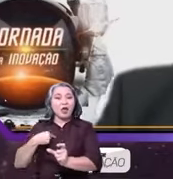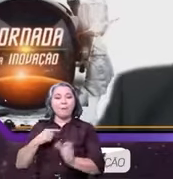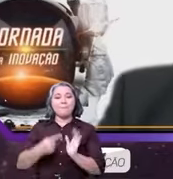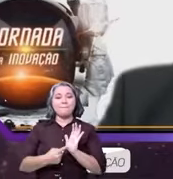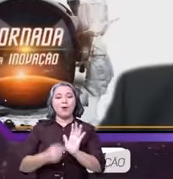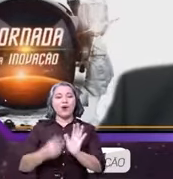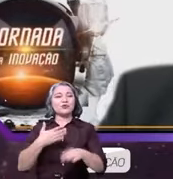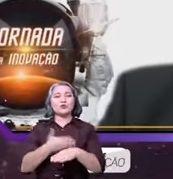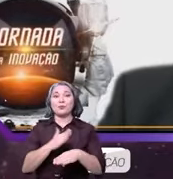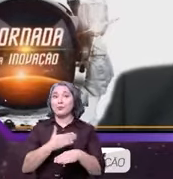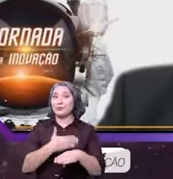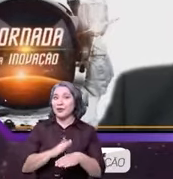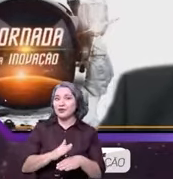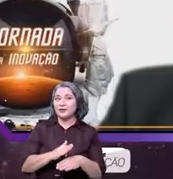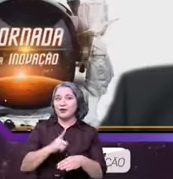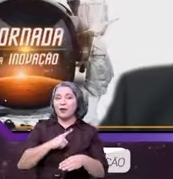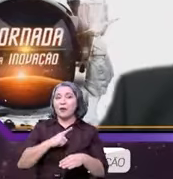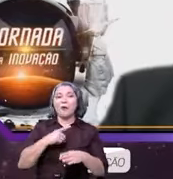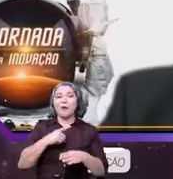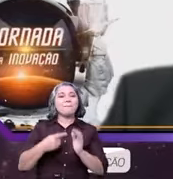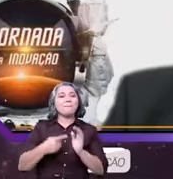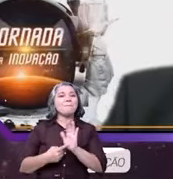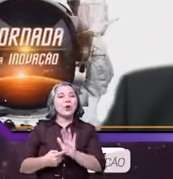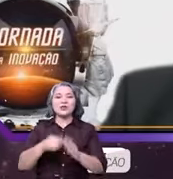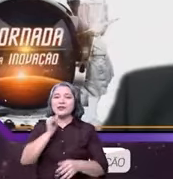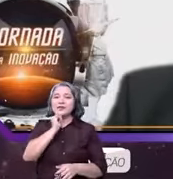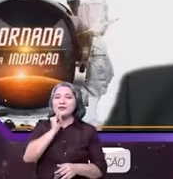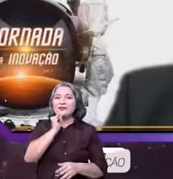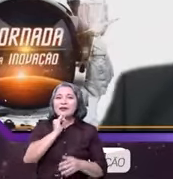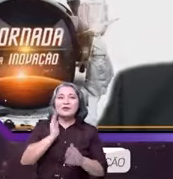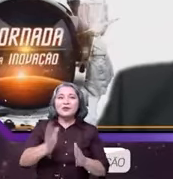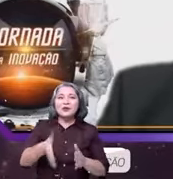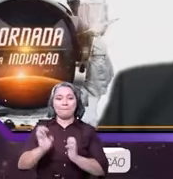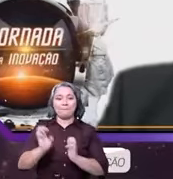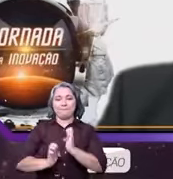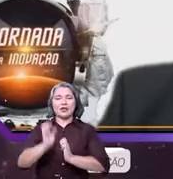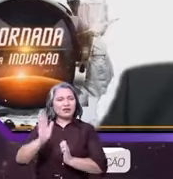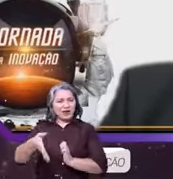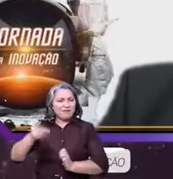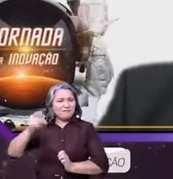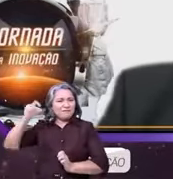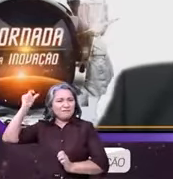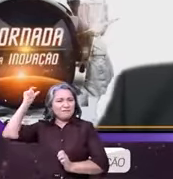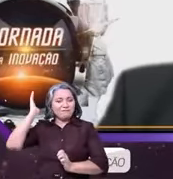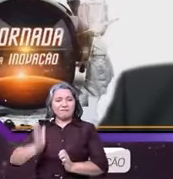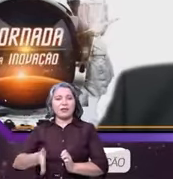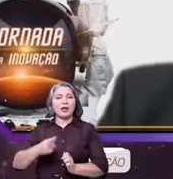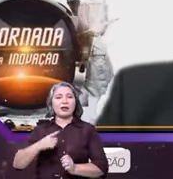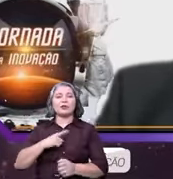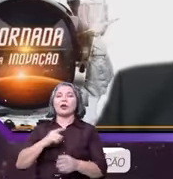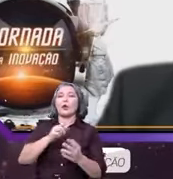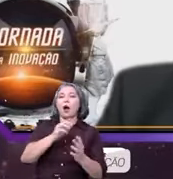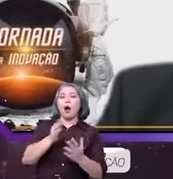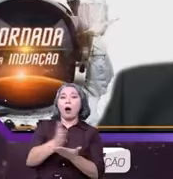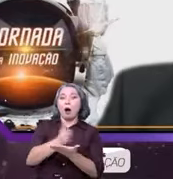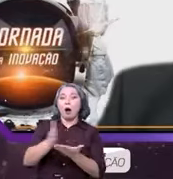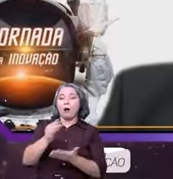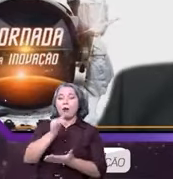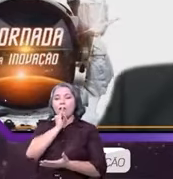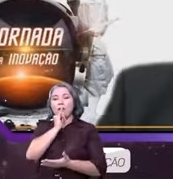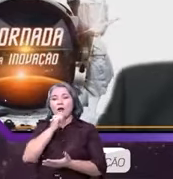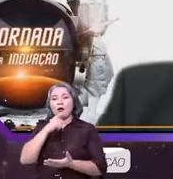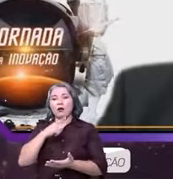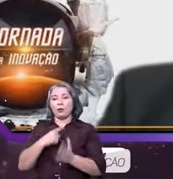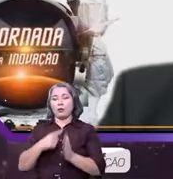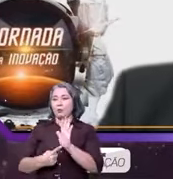eu gosto muito de trazer exemplos práticos, empresas que já estão fazendo isso, e eu tenho alguns exemplos aqui que eu